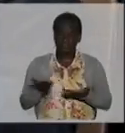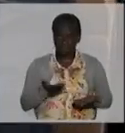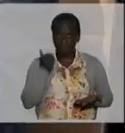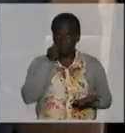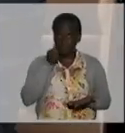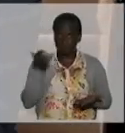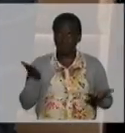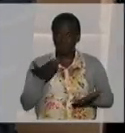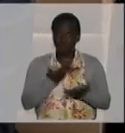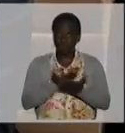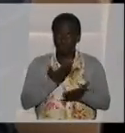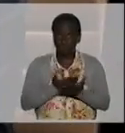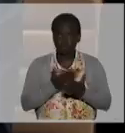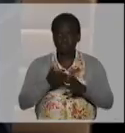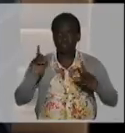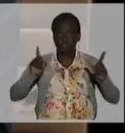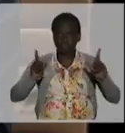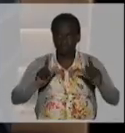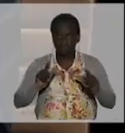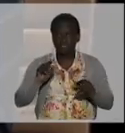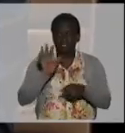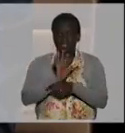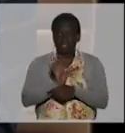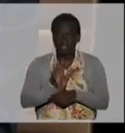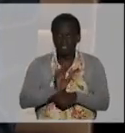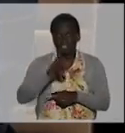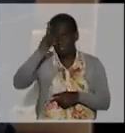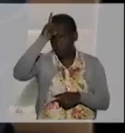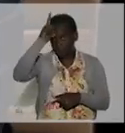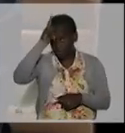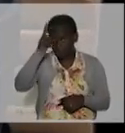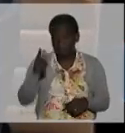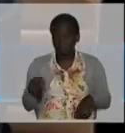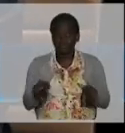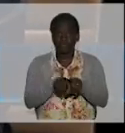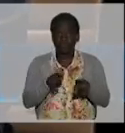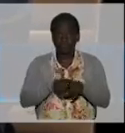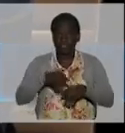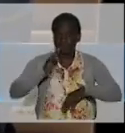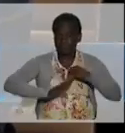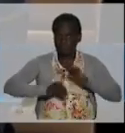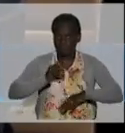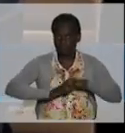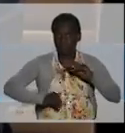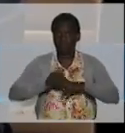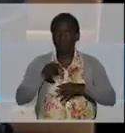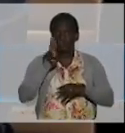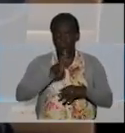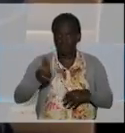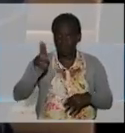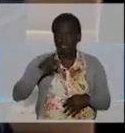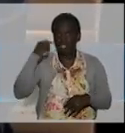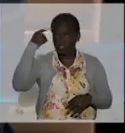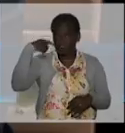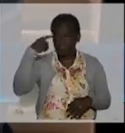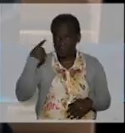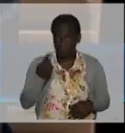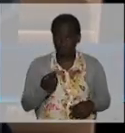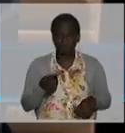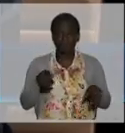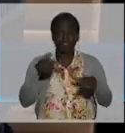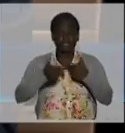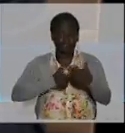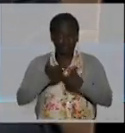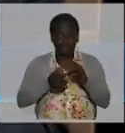A minha convidada de hoje estudou na Escola de TV e Cinema de Munique, na Alemanha, fez especialização na Universidade de Córdoba,